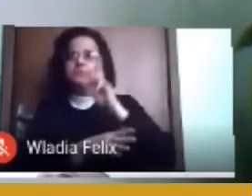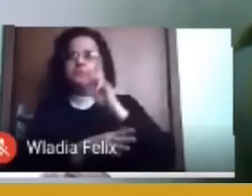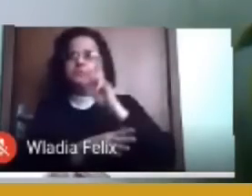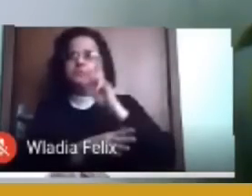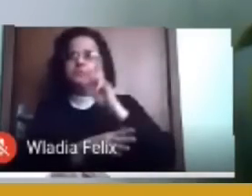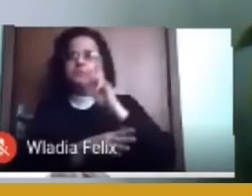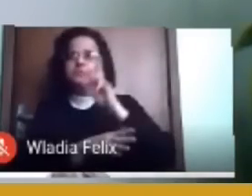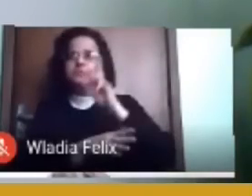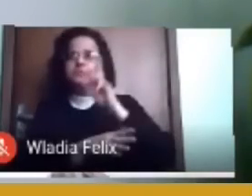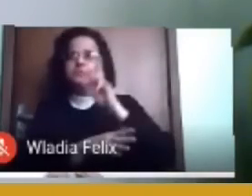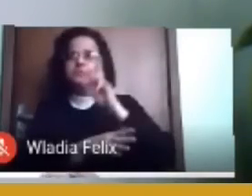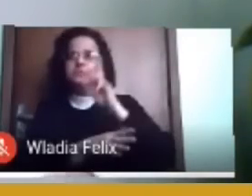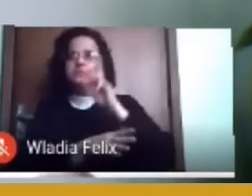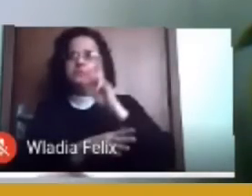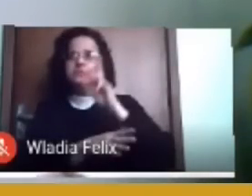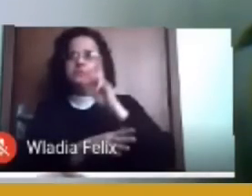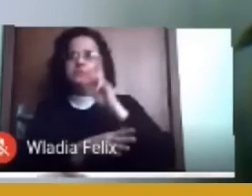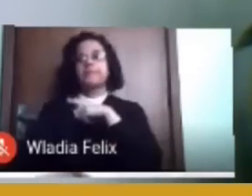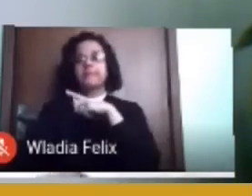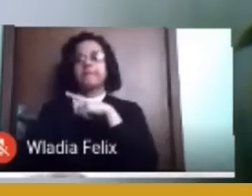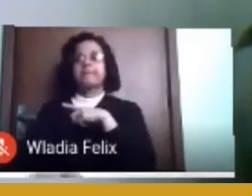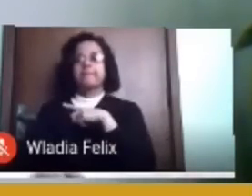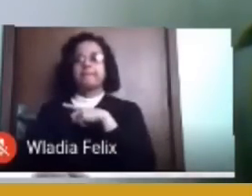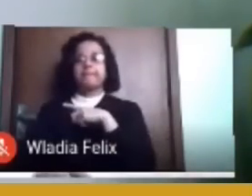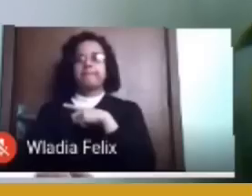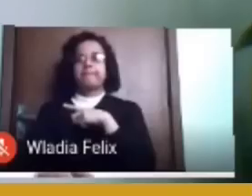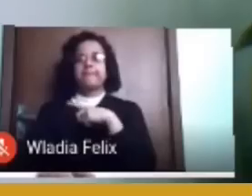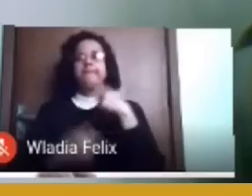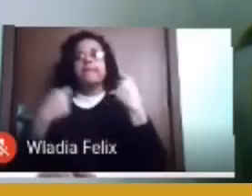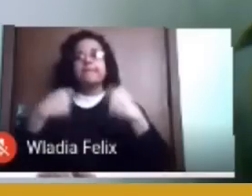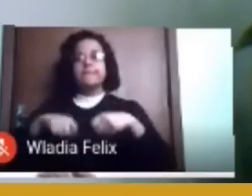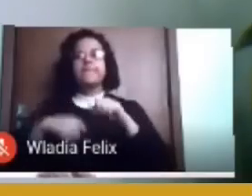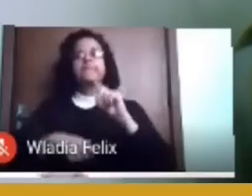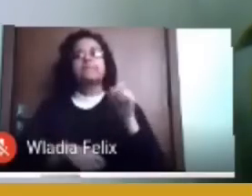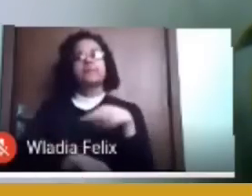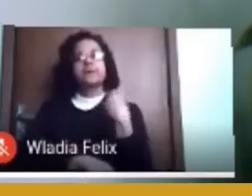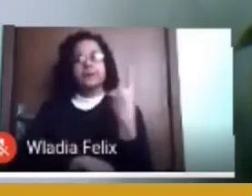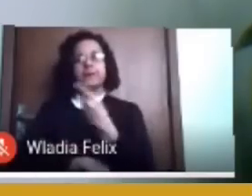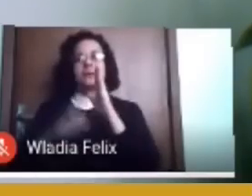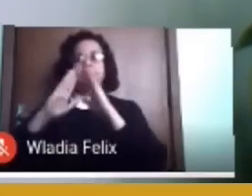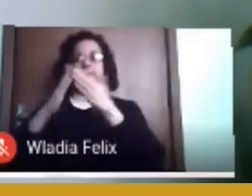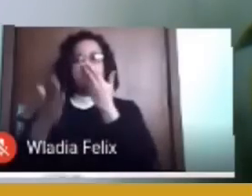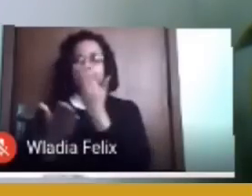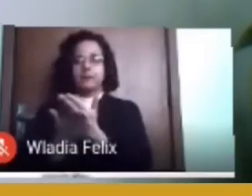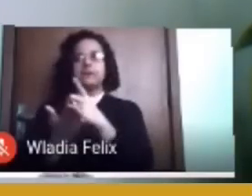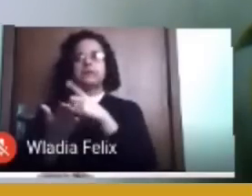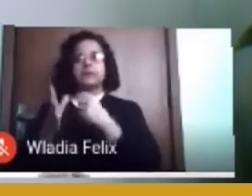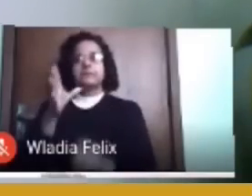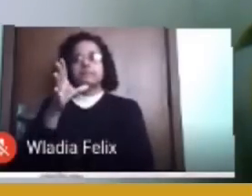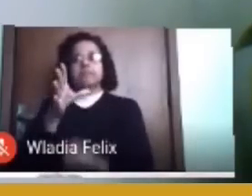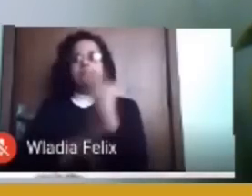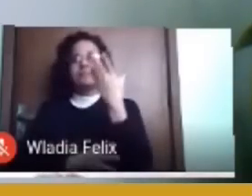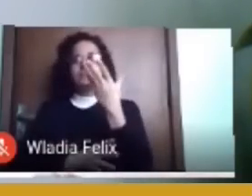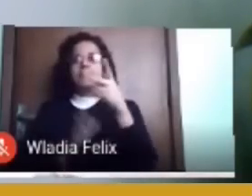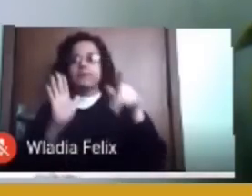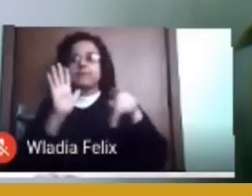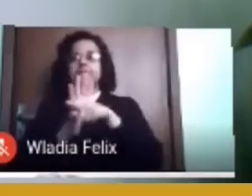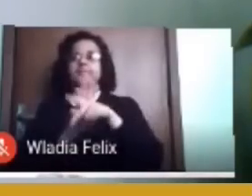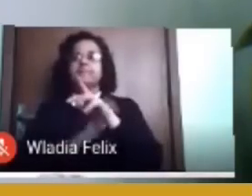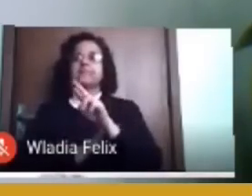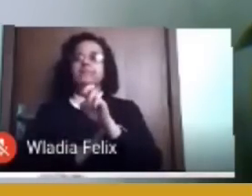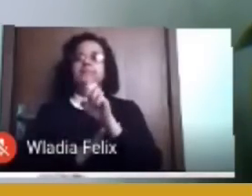conhecimento. E, no entanto, eu gostaria de deixar bem claro também que a nossa rede de proteção aqui de Araucária ela é muito frequente,